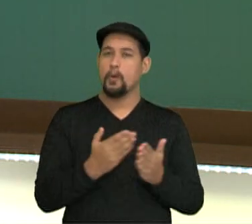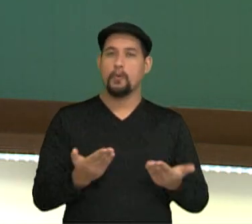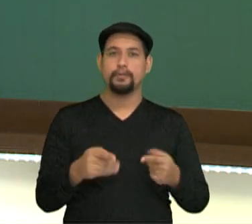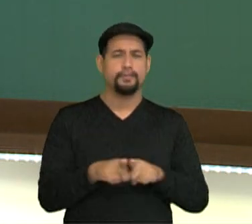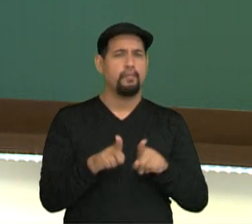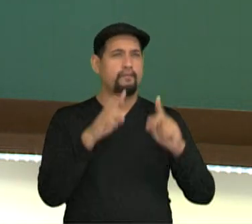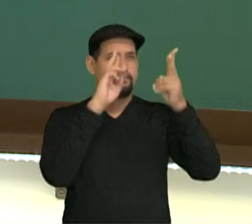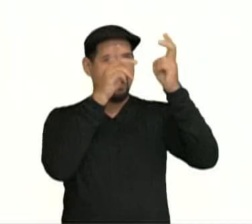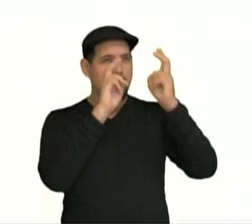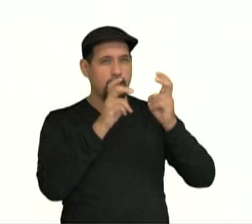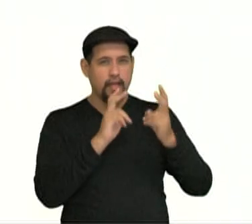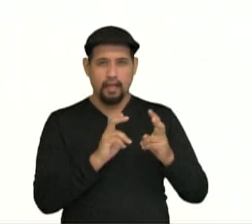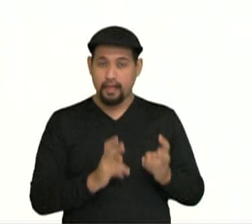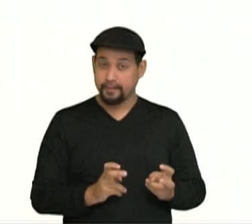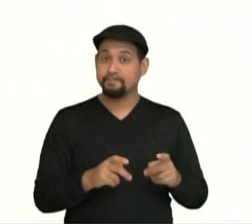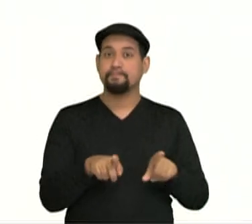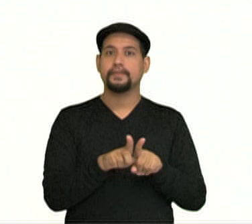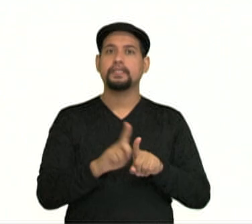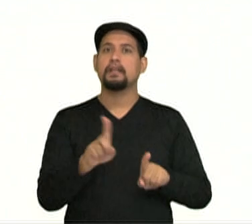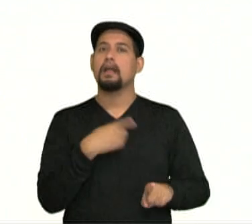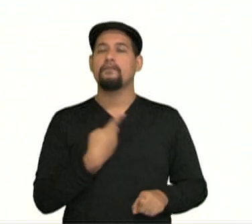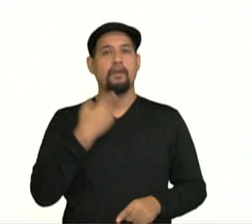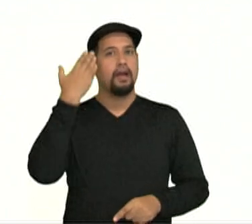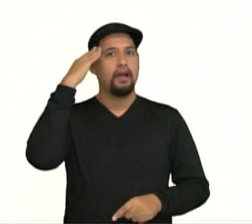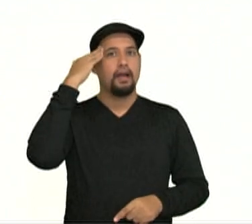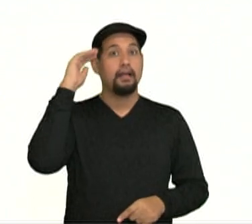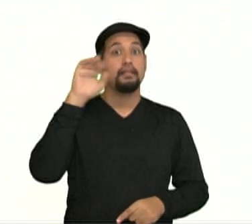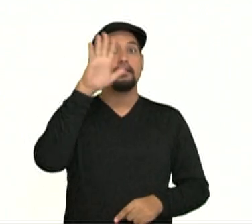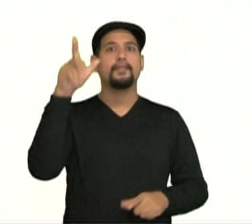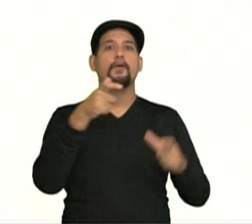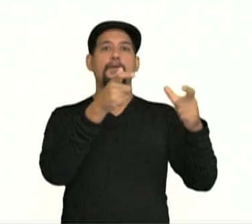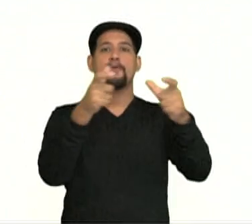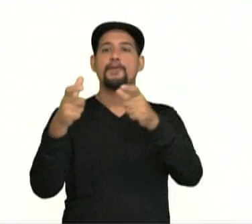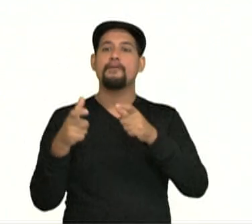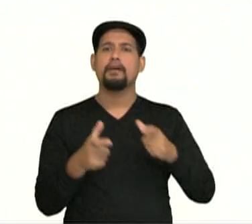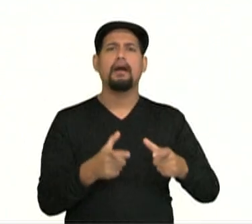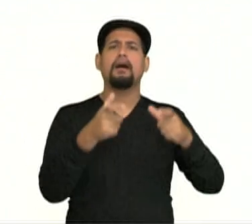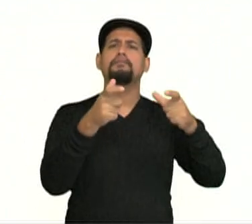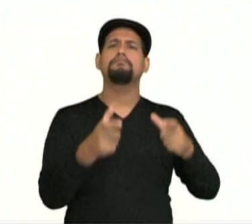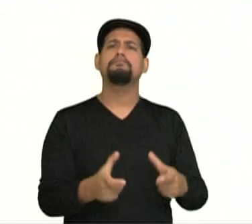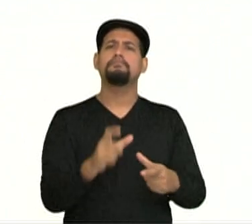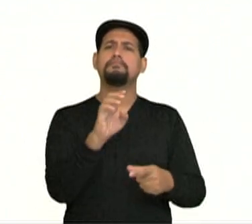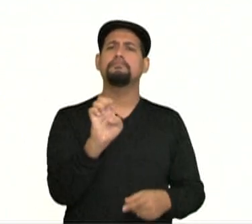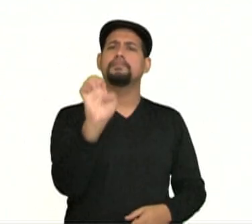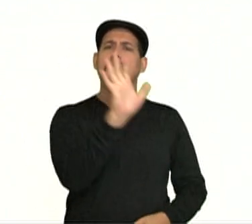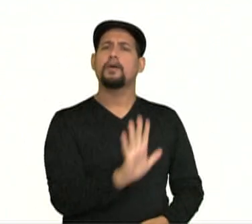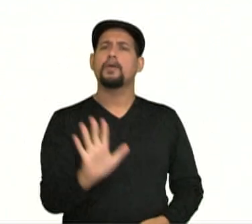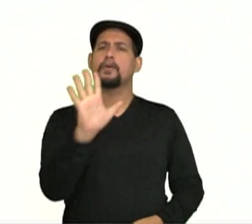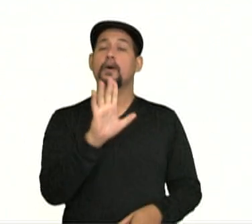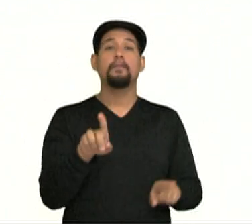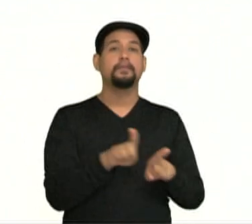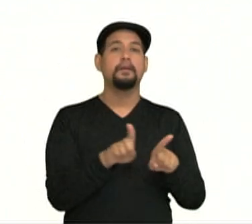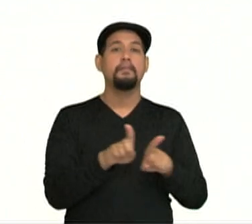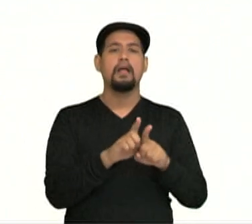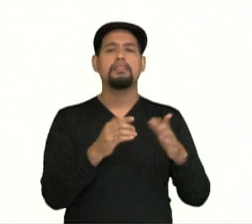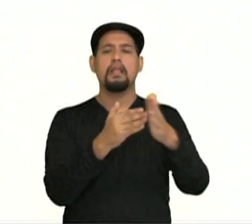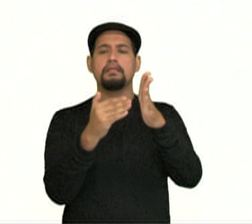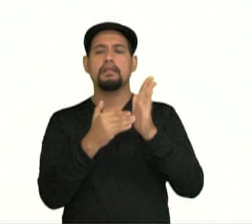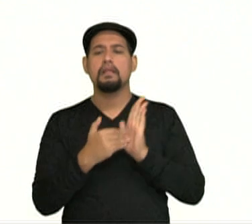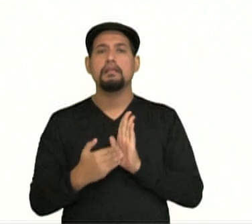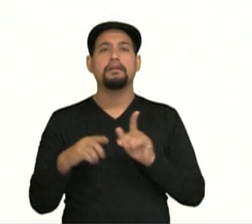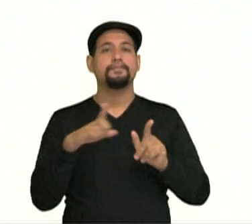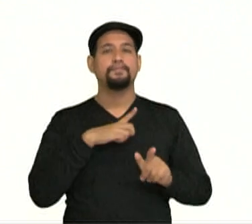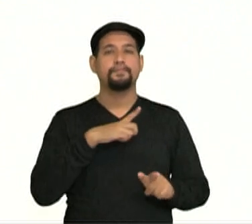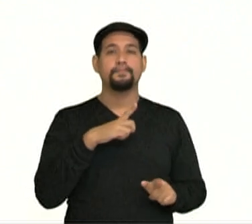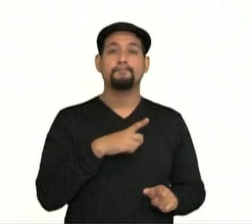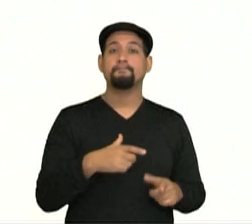poder conferir aí na tela, ó. Nós vamos compreender a localização do continente europeu e os seus limites, além de caracterizar o relevo existente